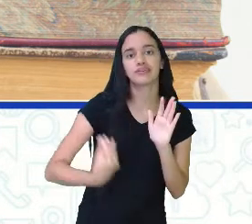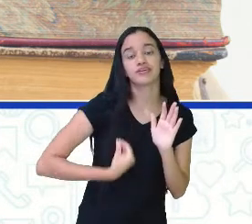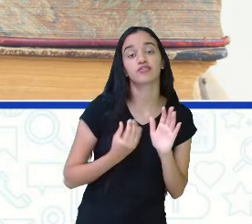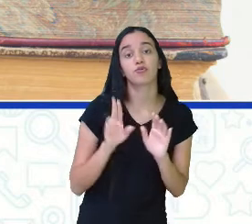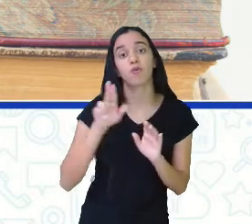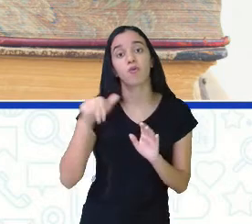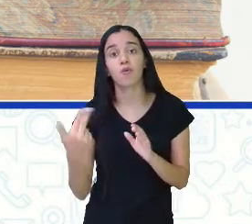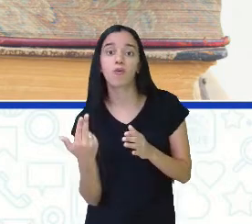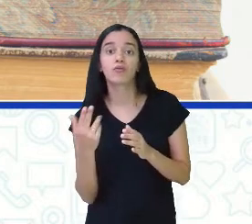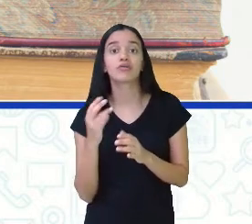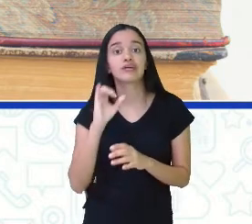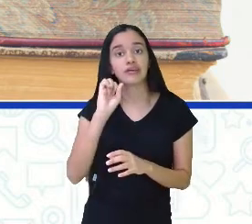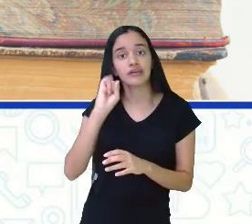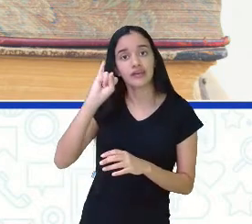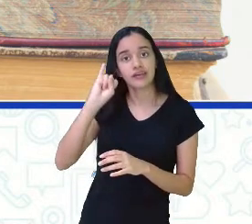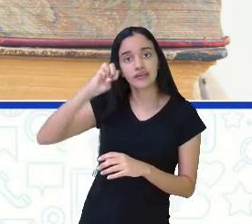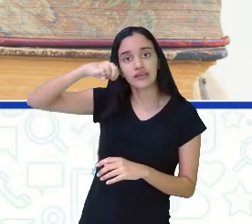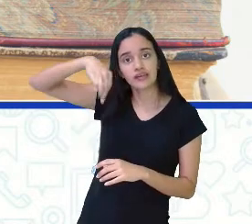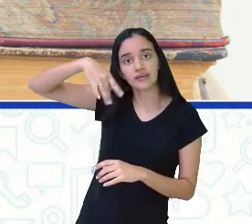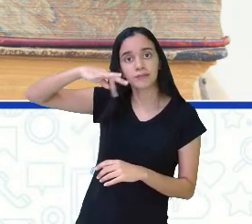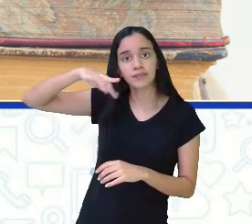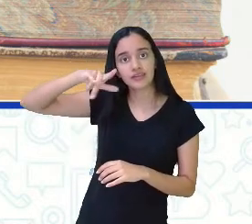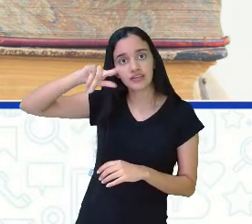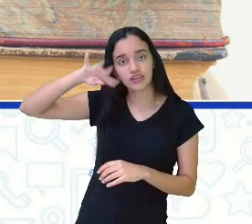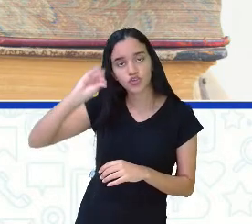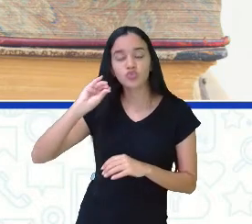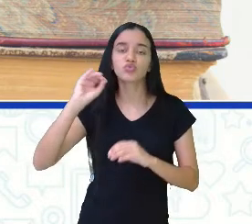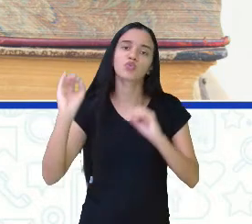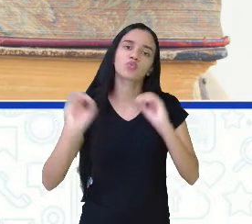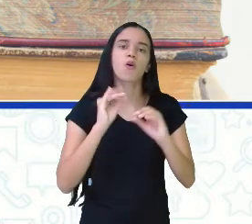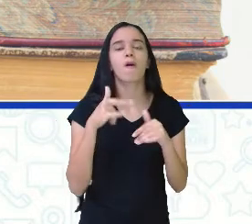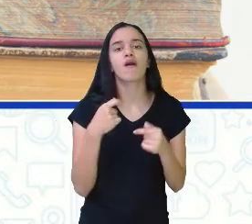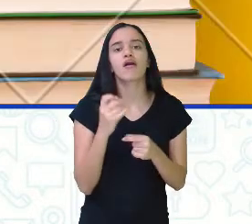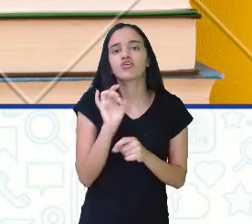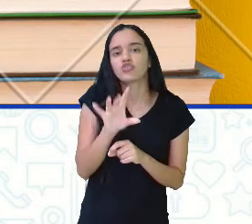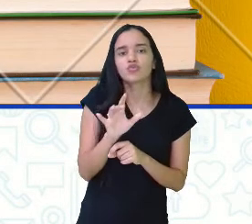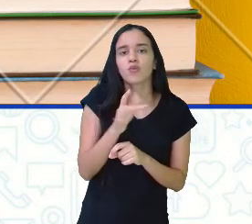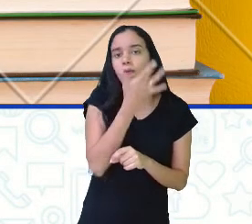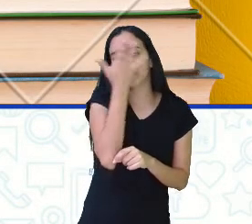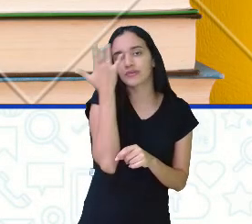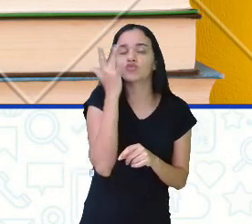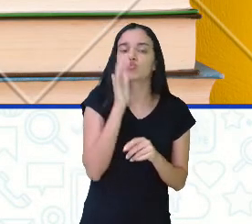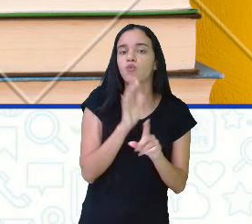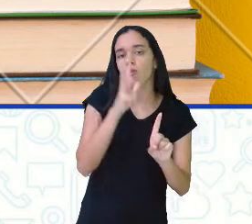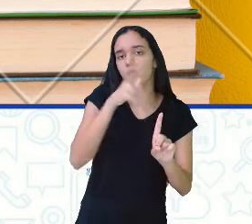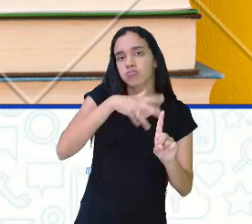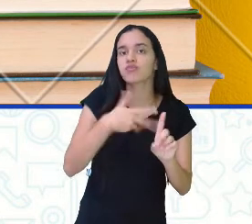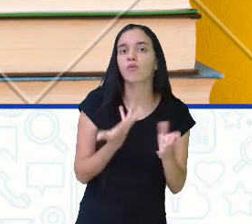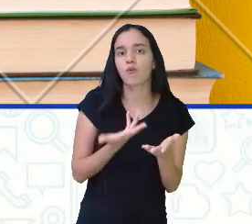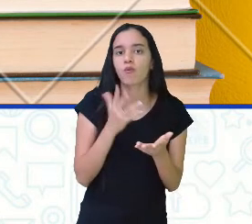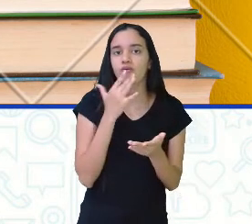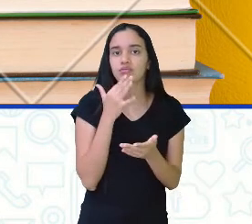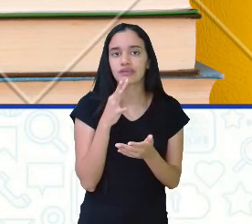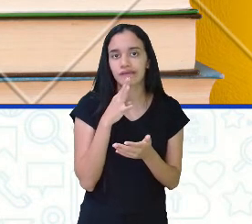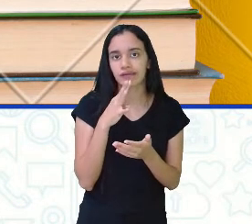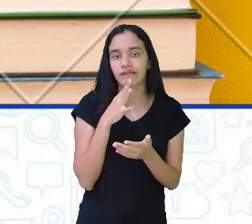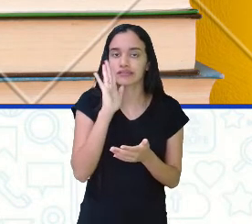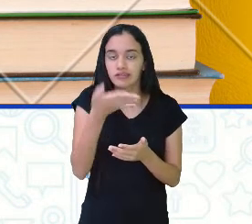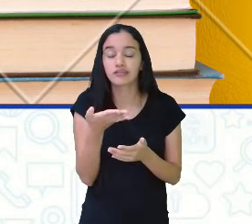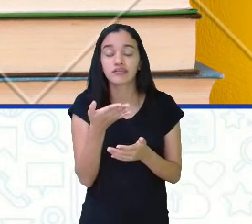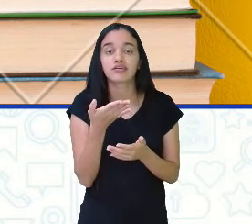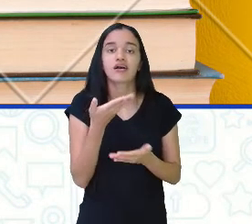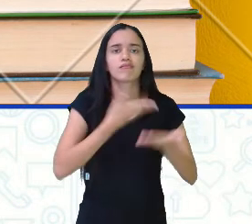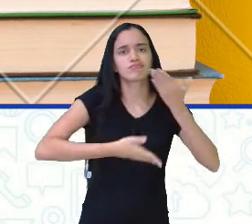de modo implícito, sendo identificada somente por quem já conhece a referência. Por meio dessa relação